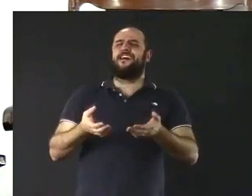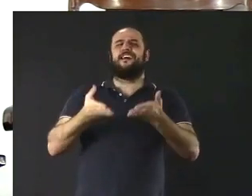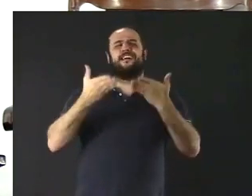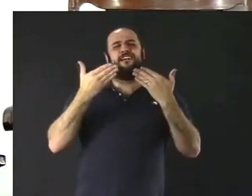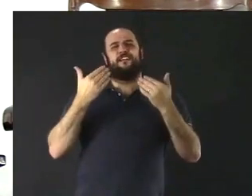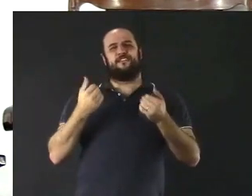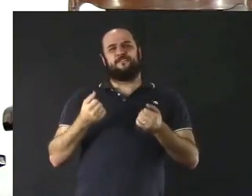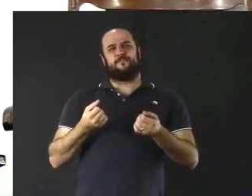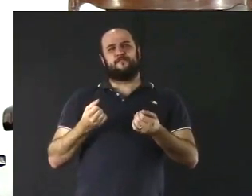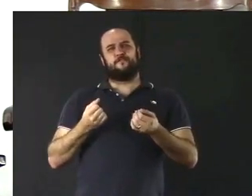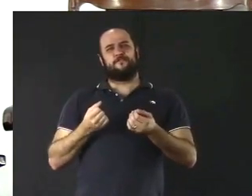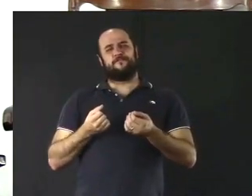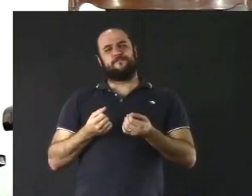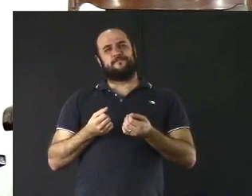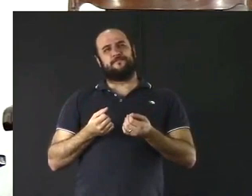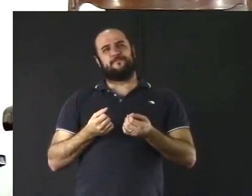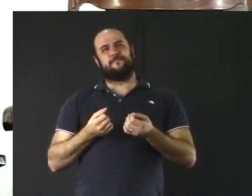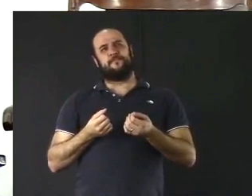ultrapassando ou